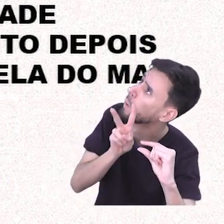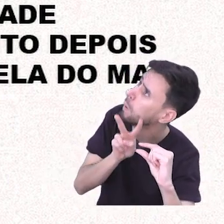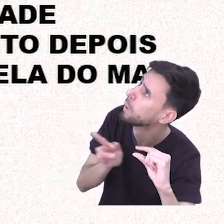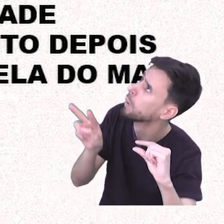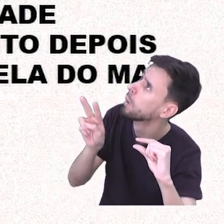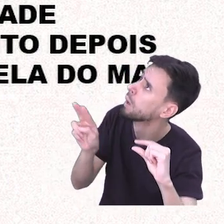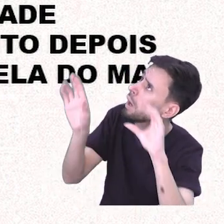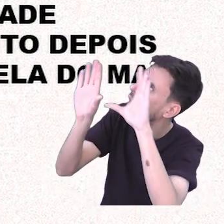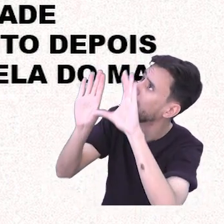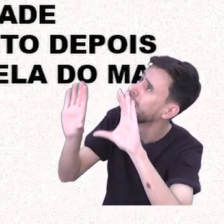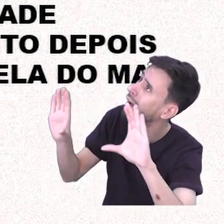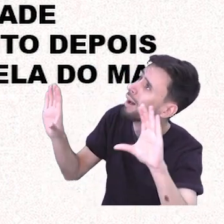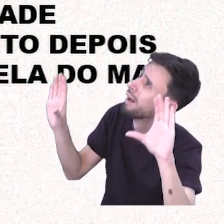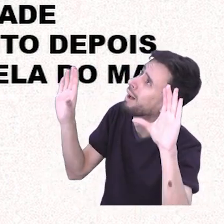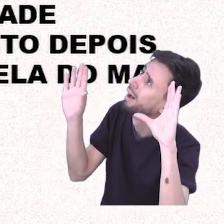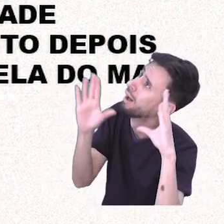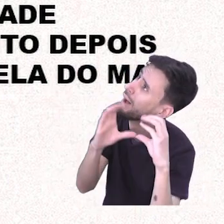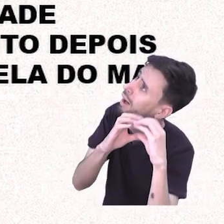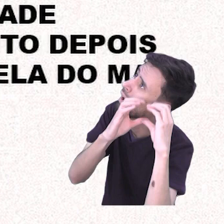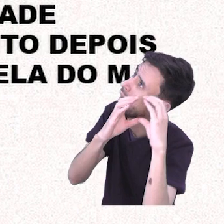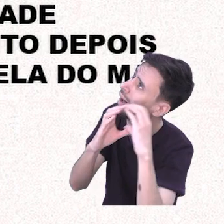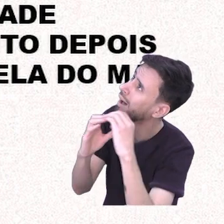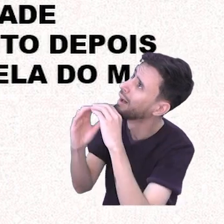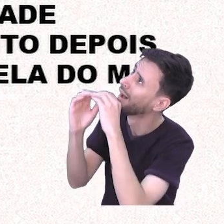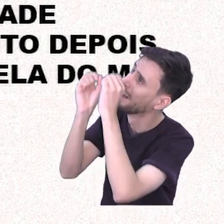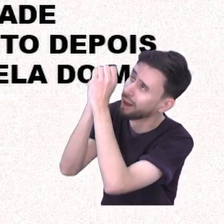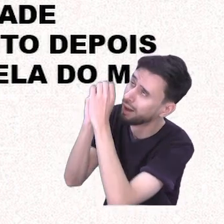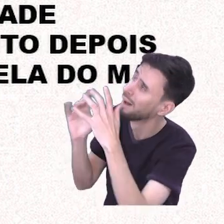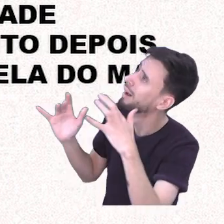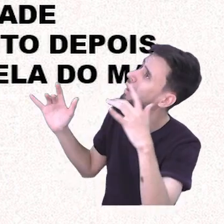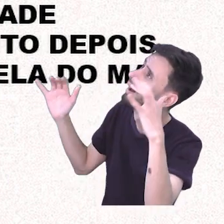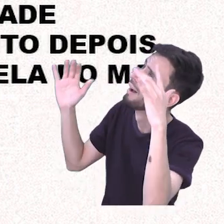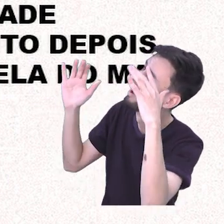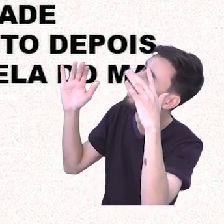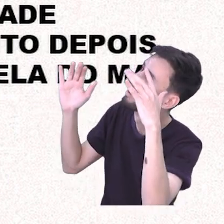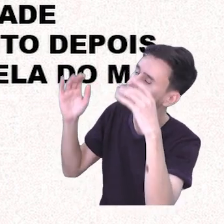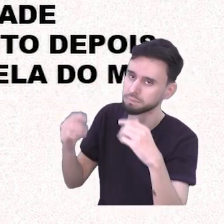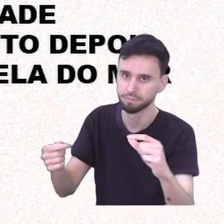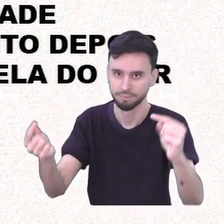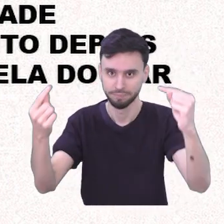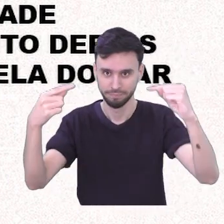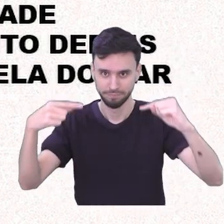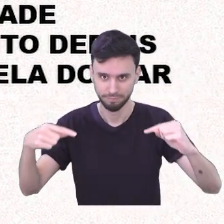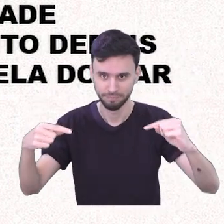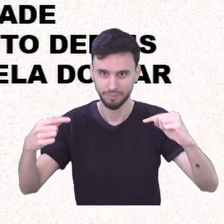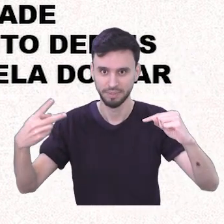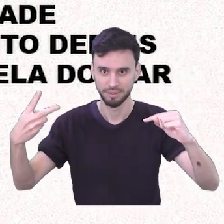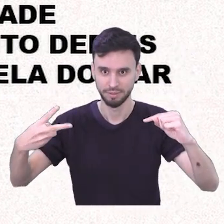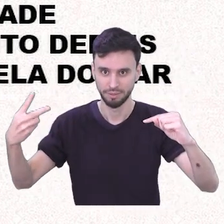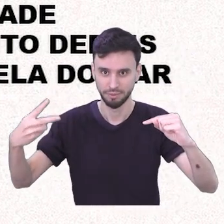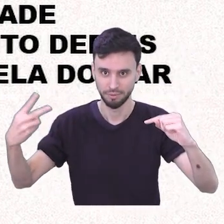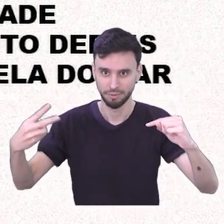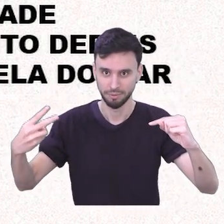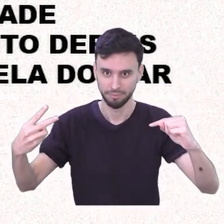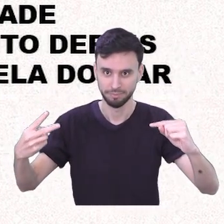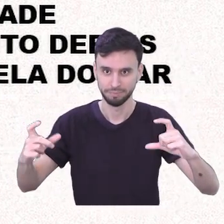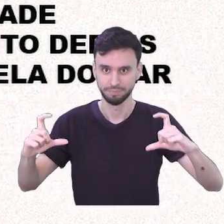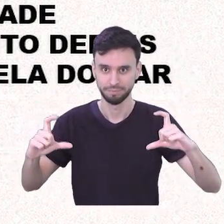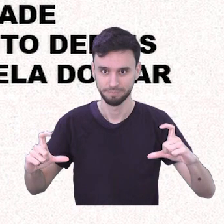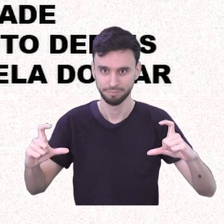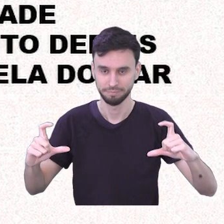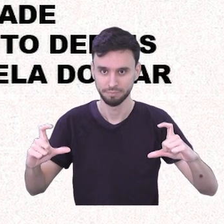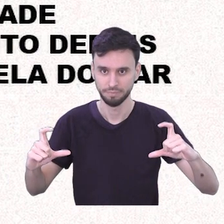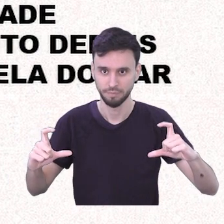uma estrela e imaginou coisas de amor. Então vamos para a segunda estrofe? Passaram